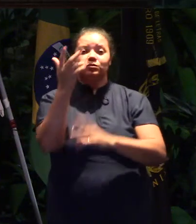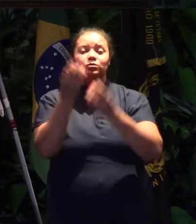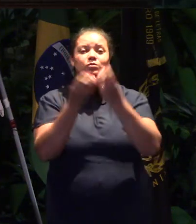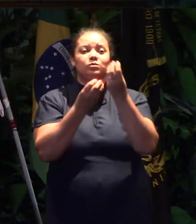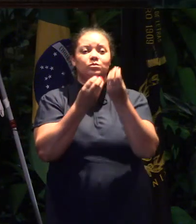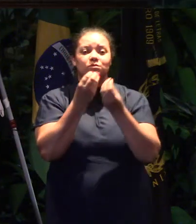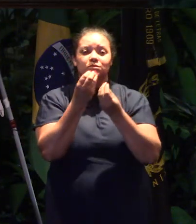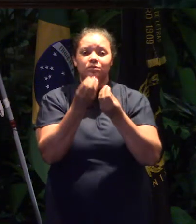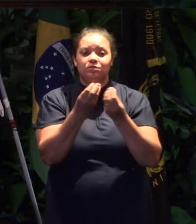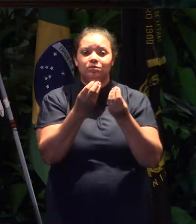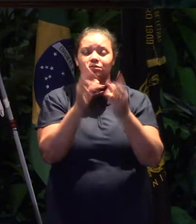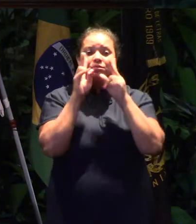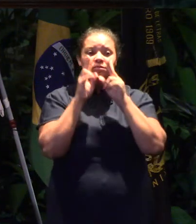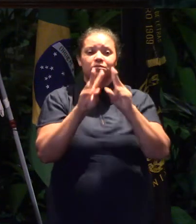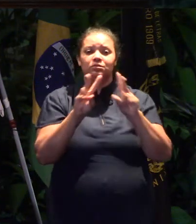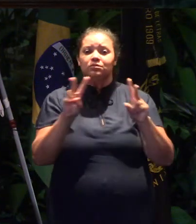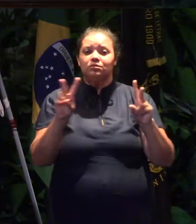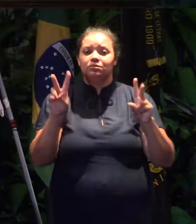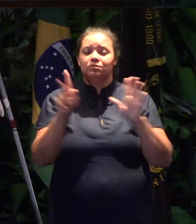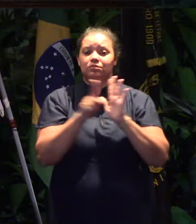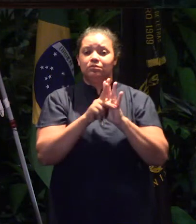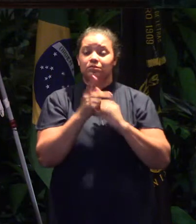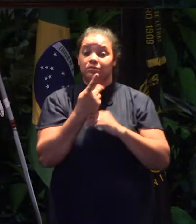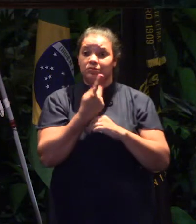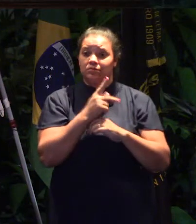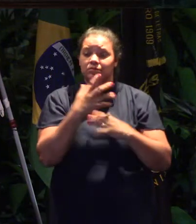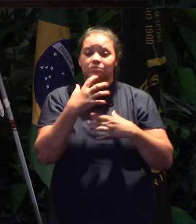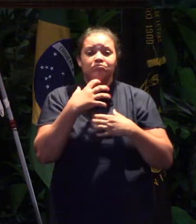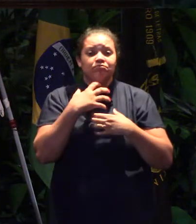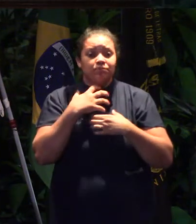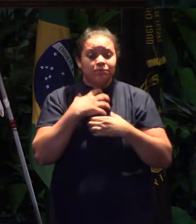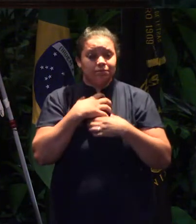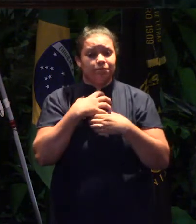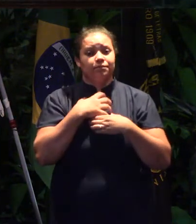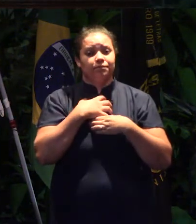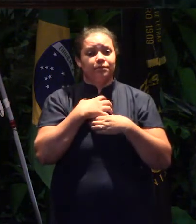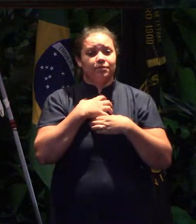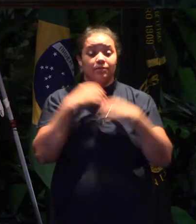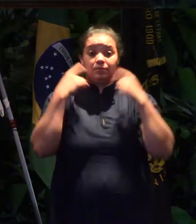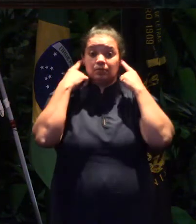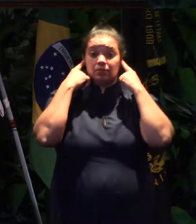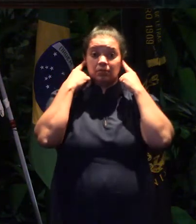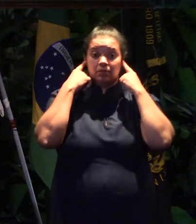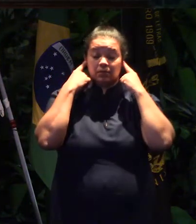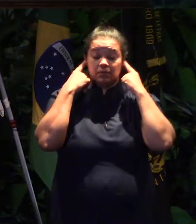de uma forma muito dele, sensorial, tátil, né, sonora,